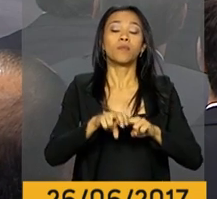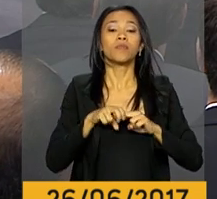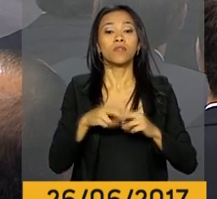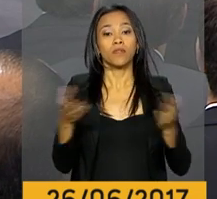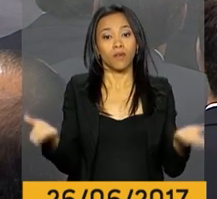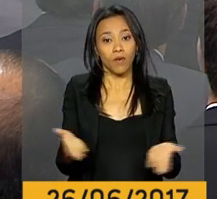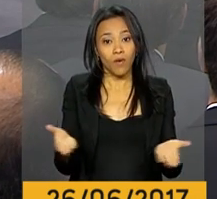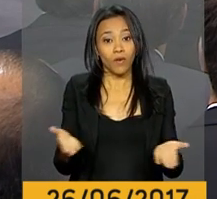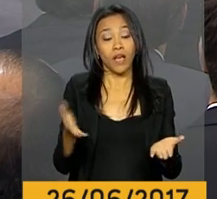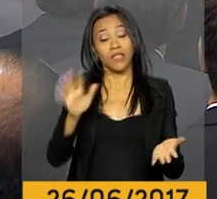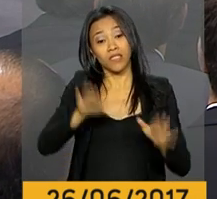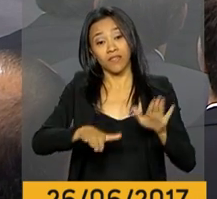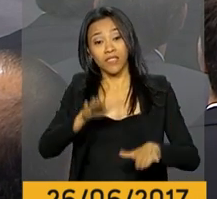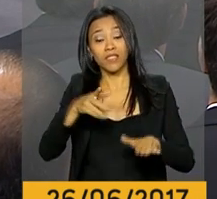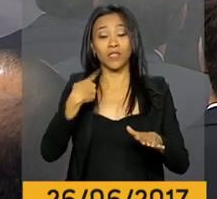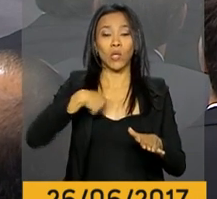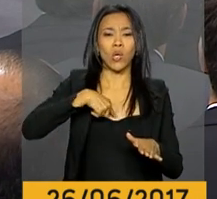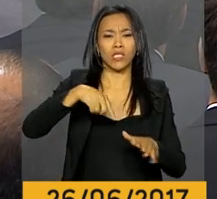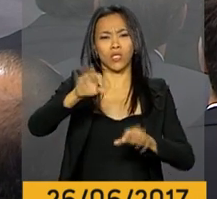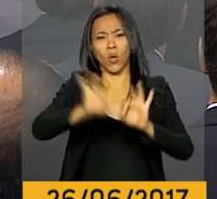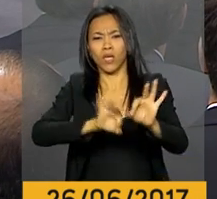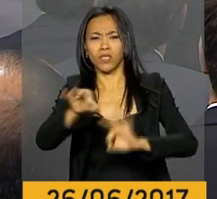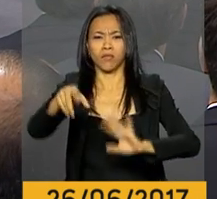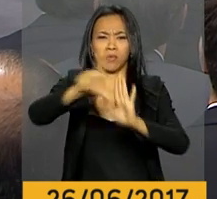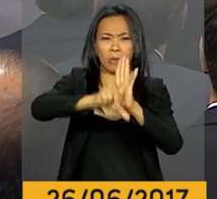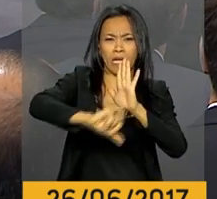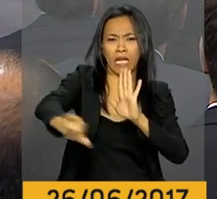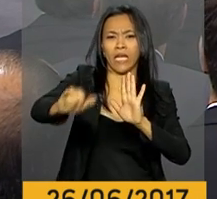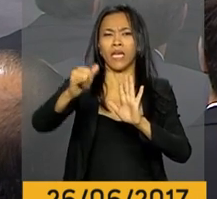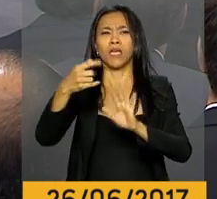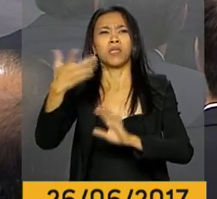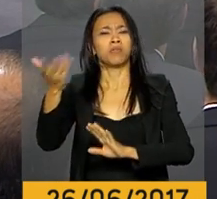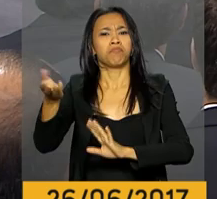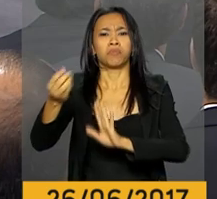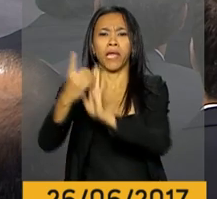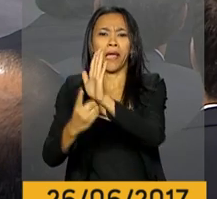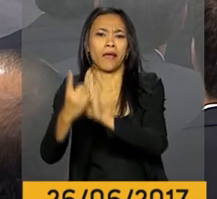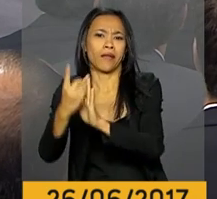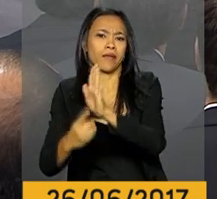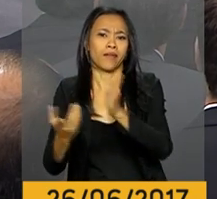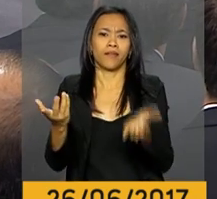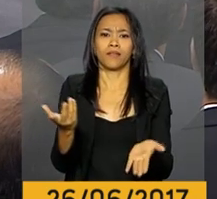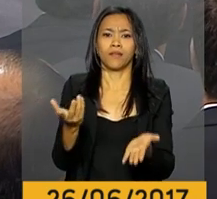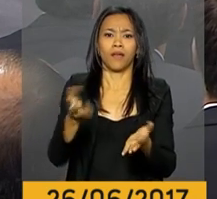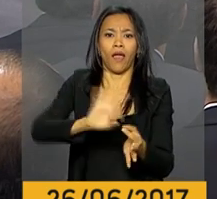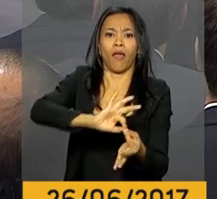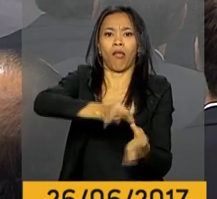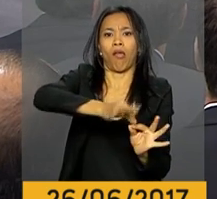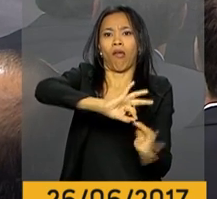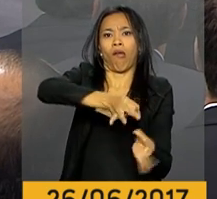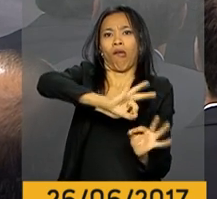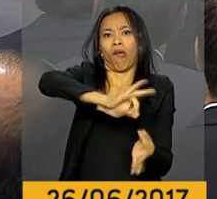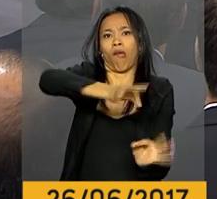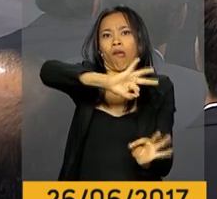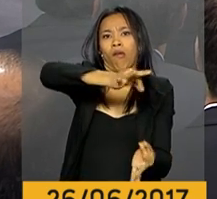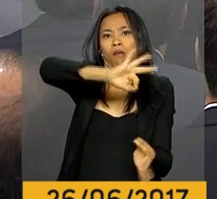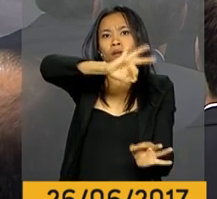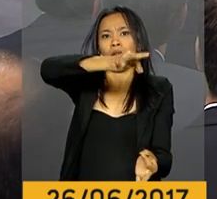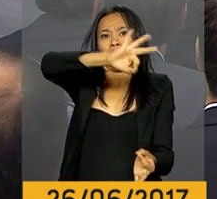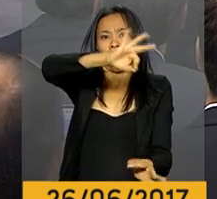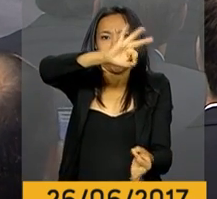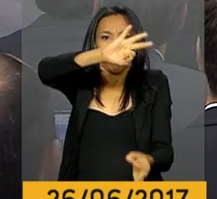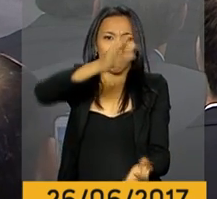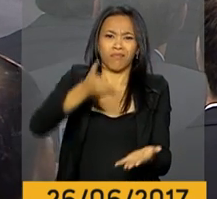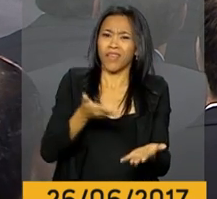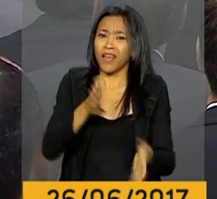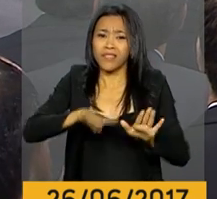demais eh quando fazemos uma lei quando fazemos um decreto né a tendência é explicitar demasiadamente o